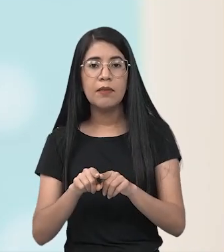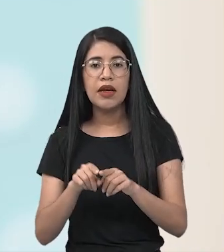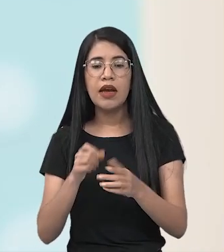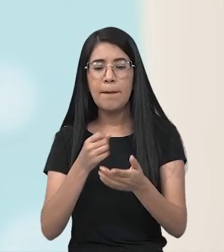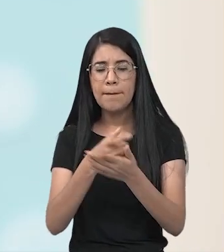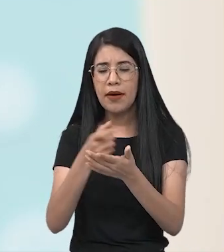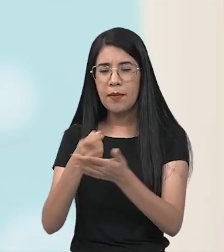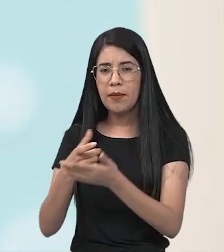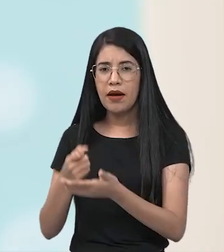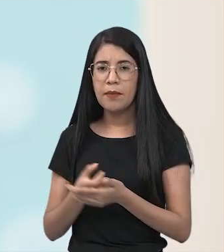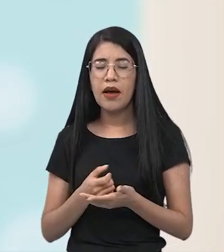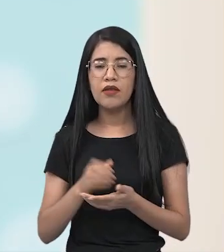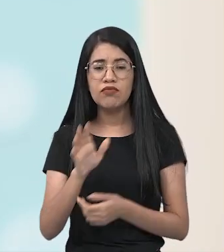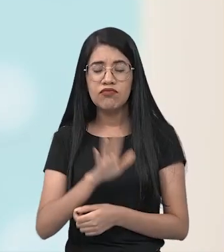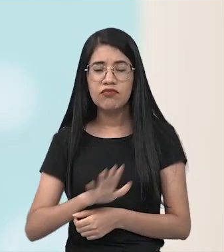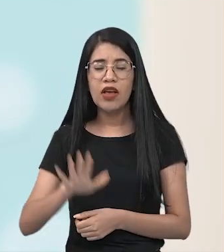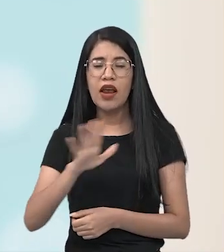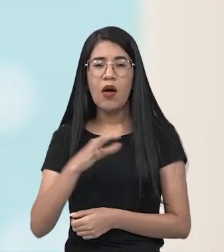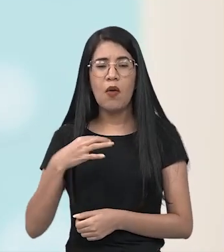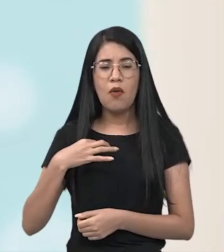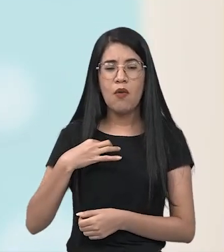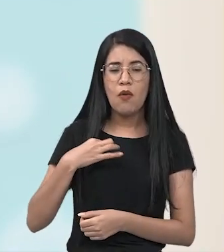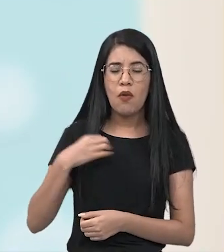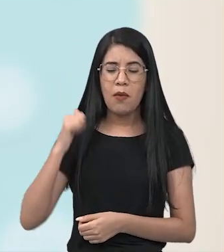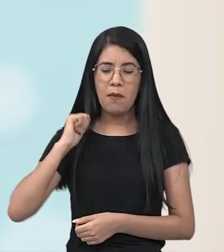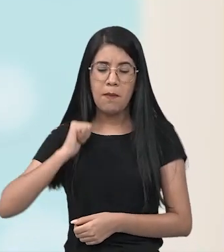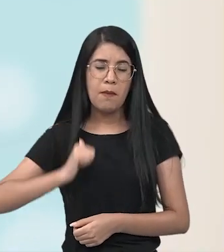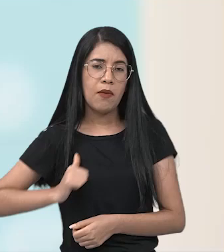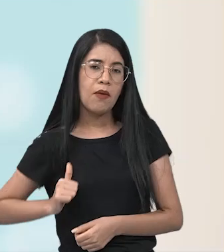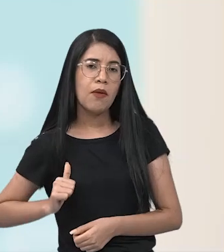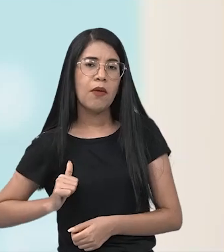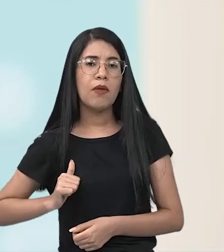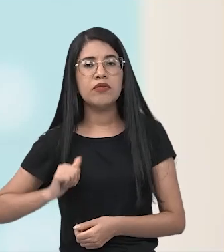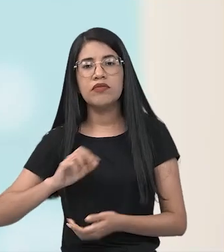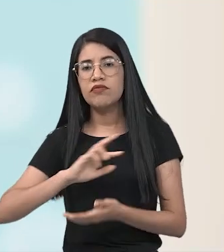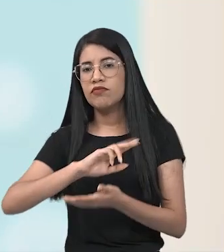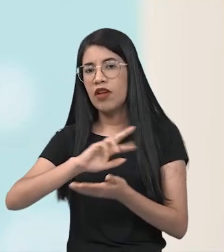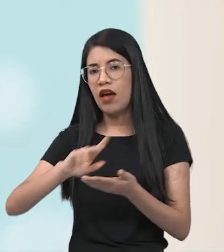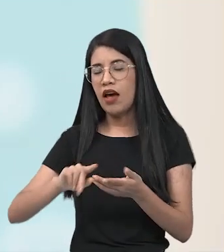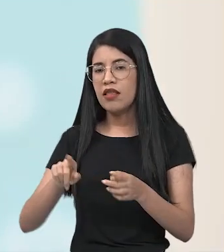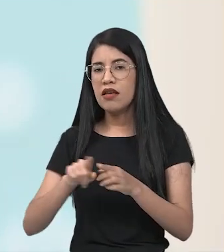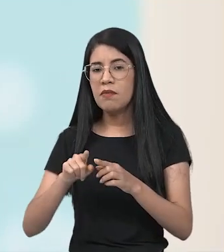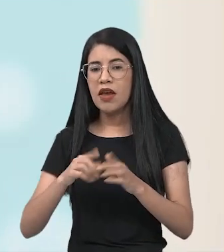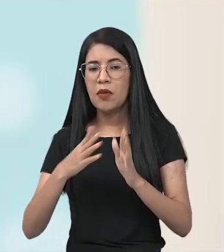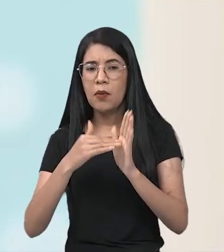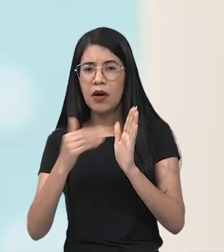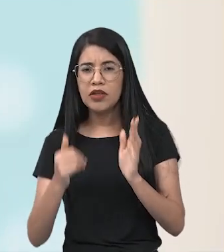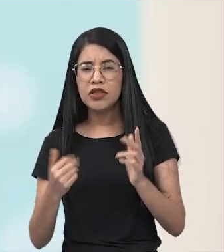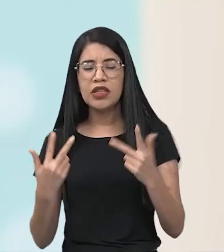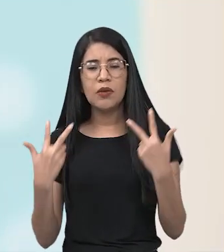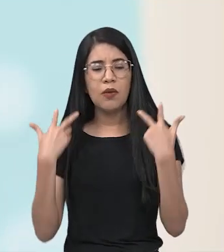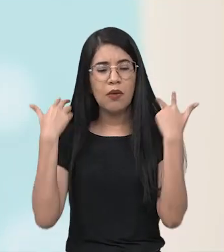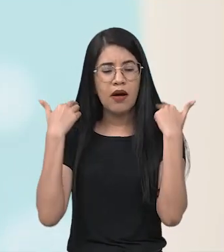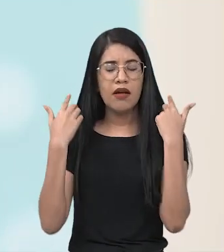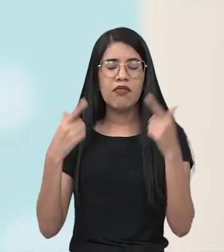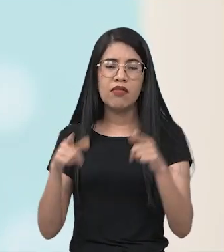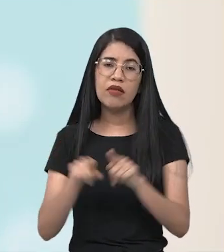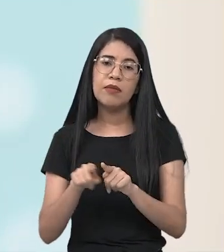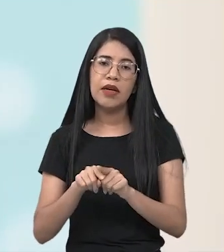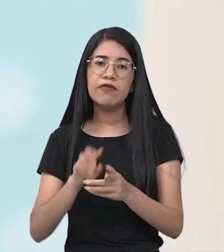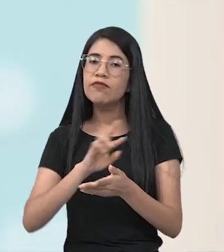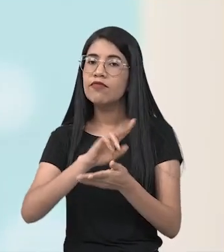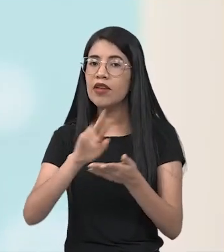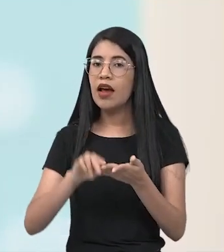consumismo de uma forma geral, seja uma roupa, seja uma bolsa, seja uma forma de se vestir, uma forma de cortar o cabelo, né? Então a gente sabe